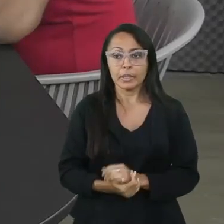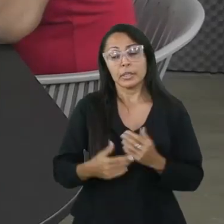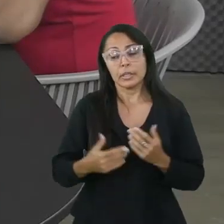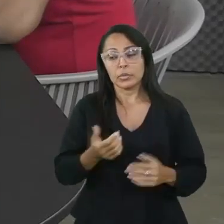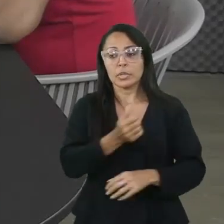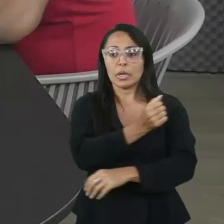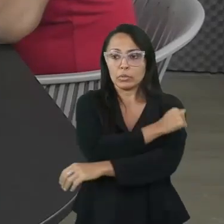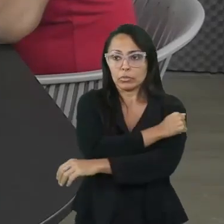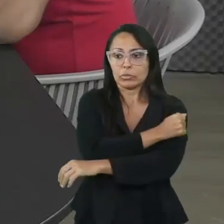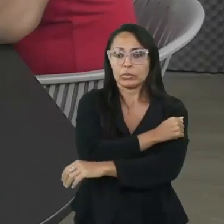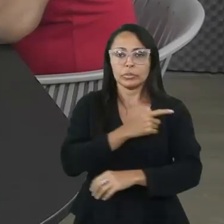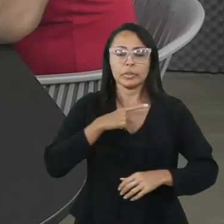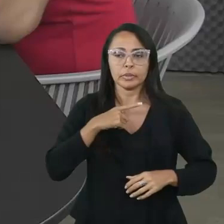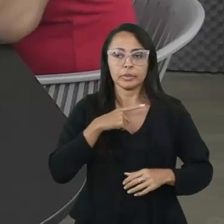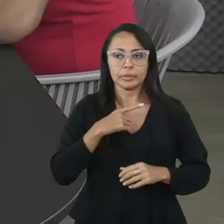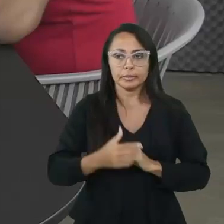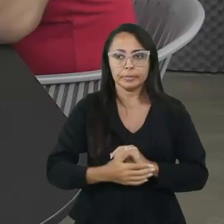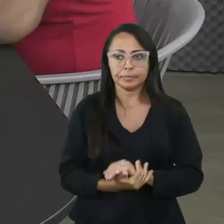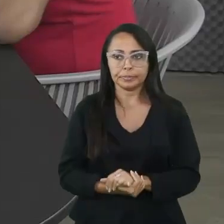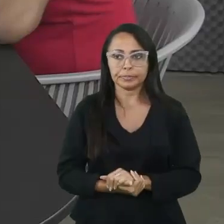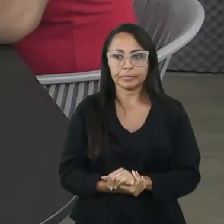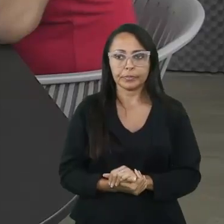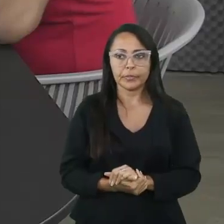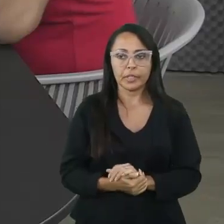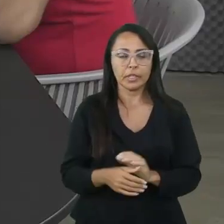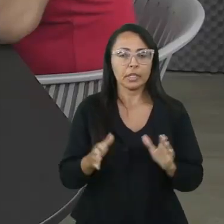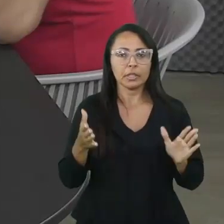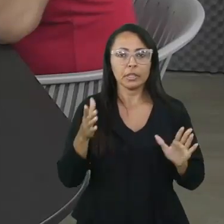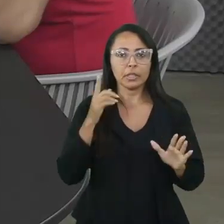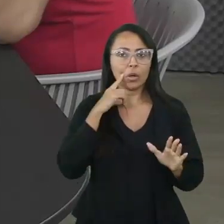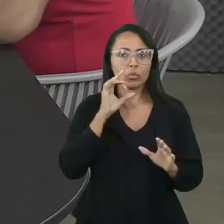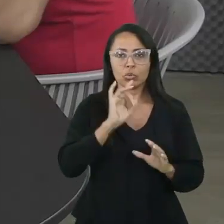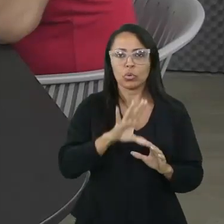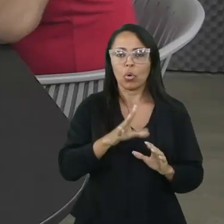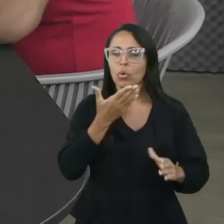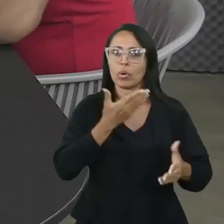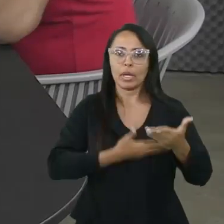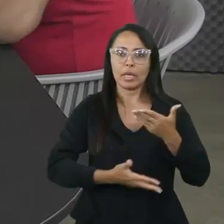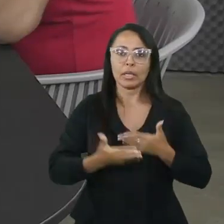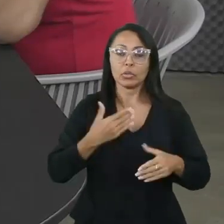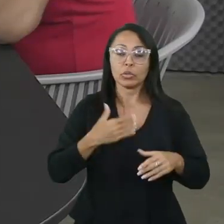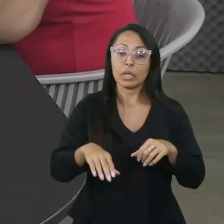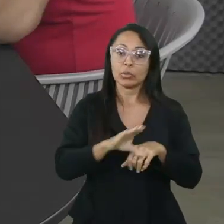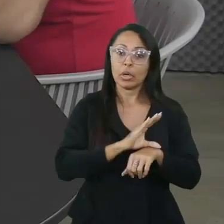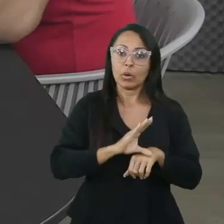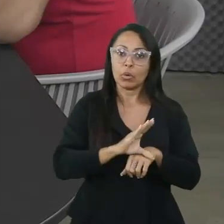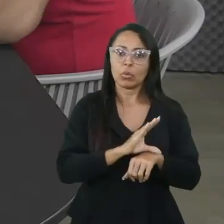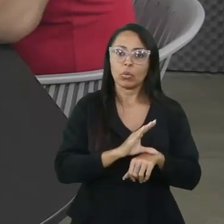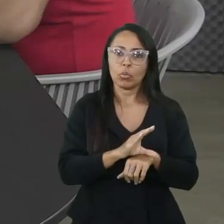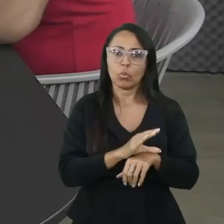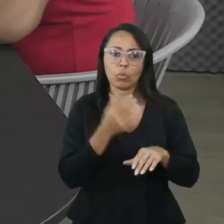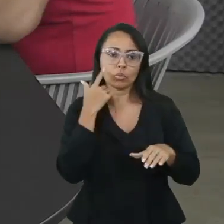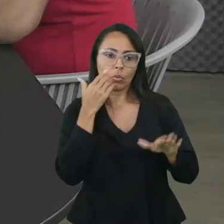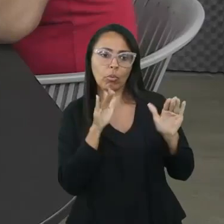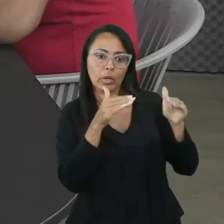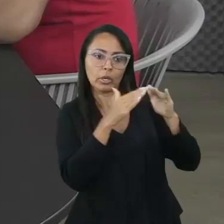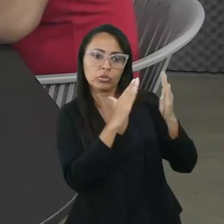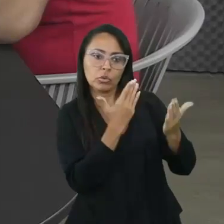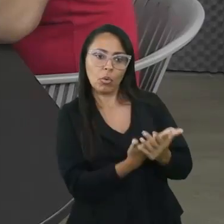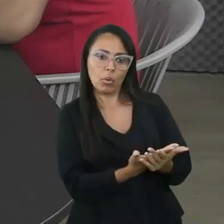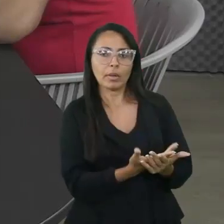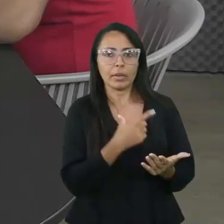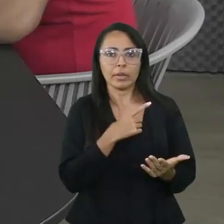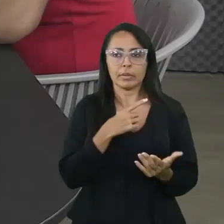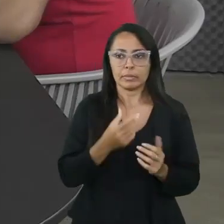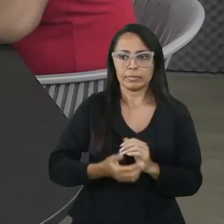né? E não necessariamente apenas relacionado aos cursos que a escola técnica oferece. Perfeito.